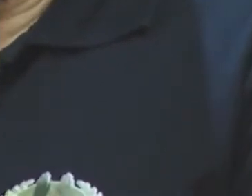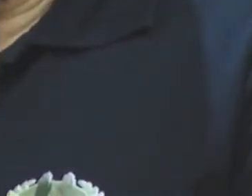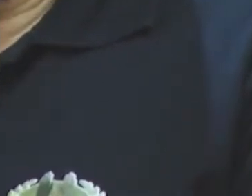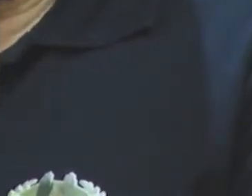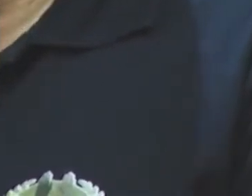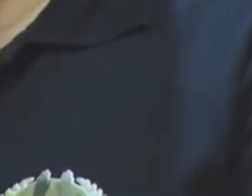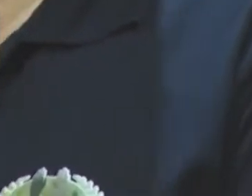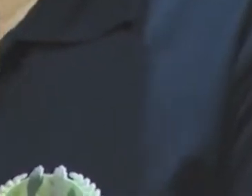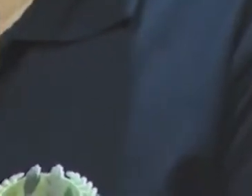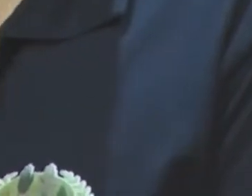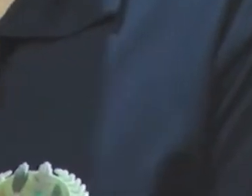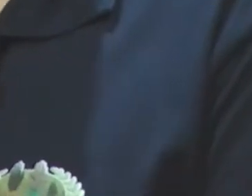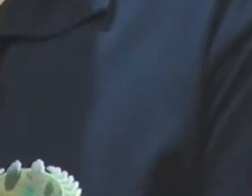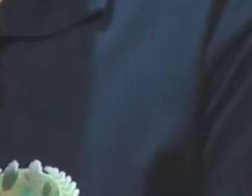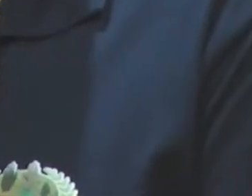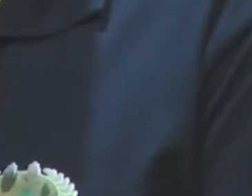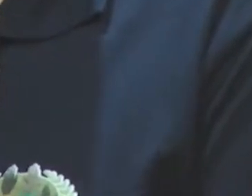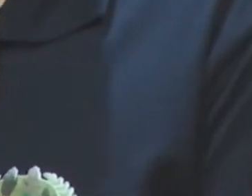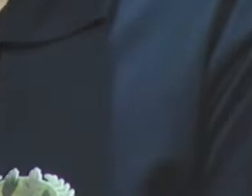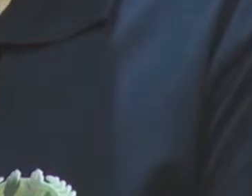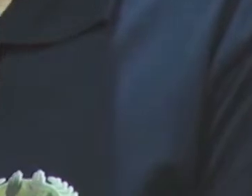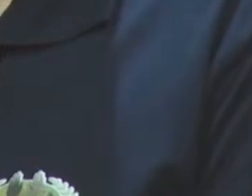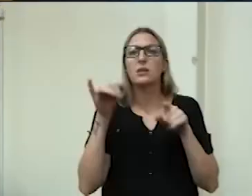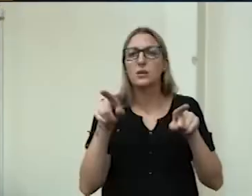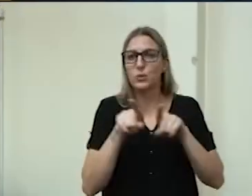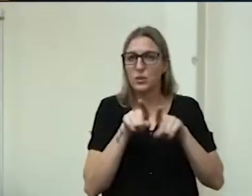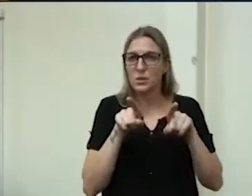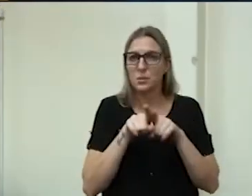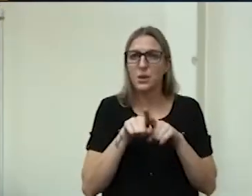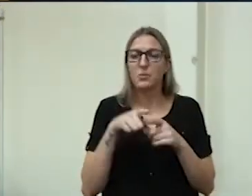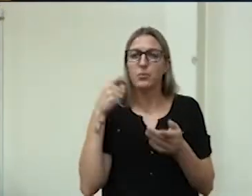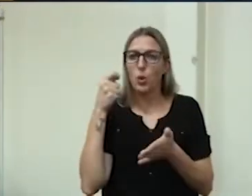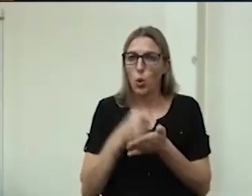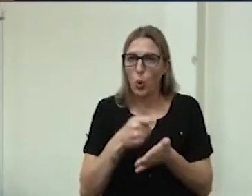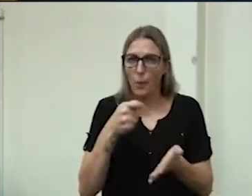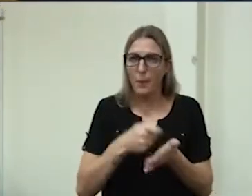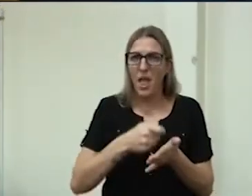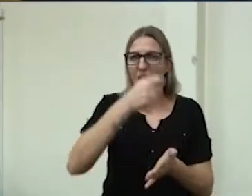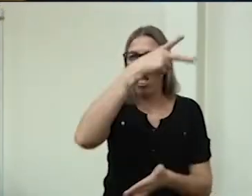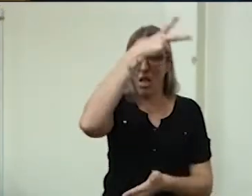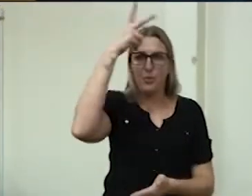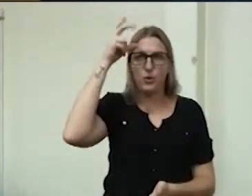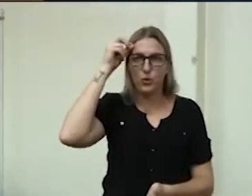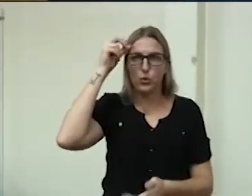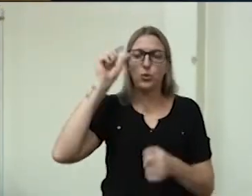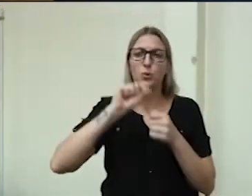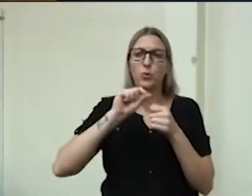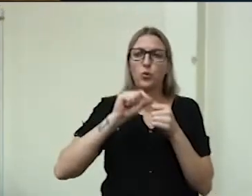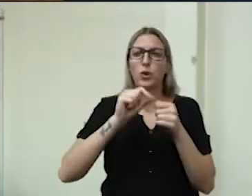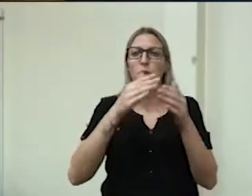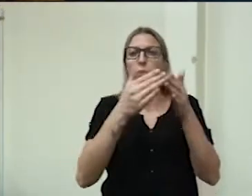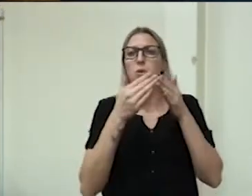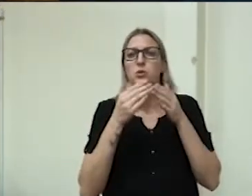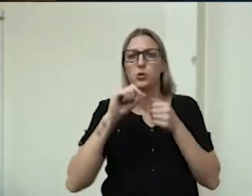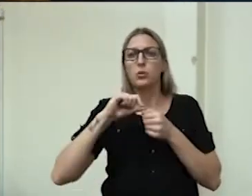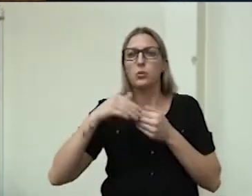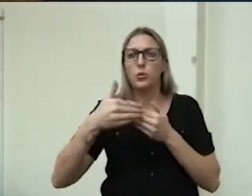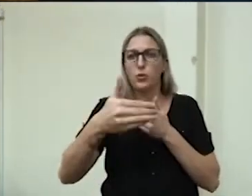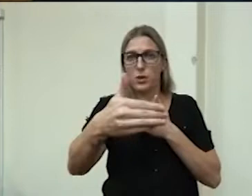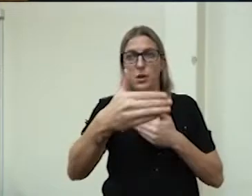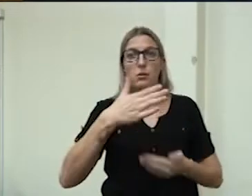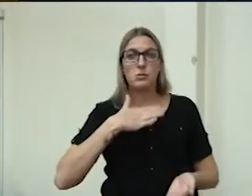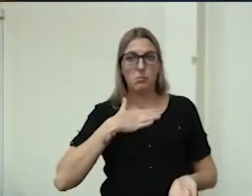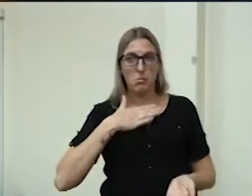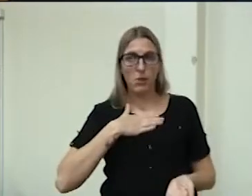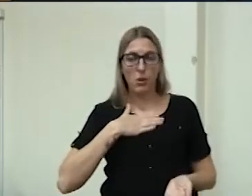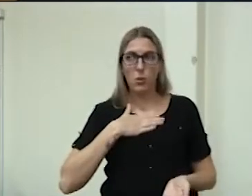E até aproveitando o gancho já para cobrar do Poder Executivo que foi feito um pedido de providência de minha